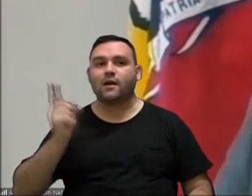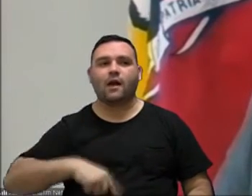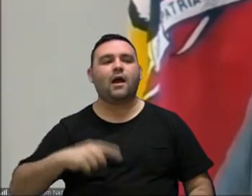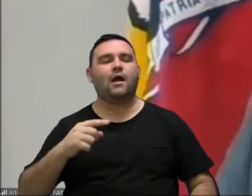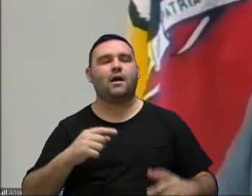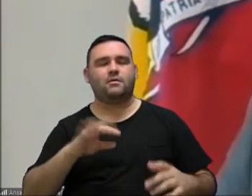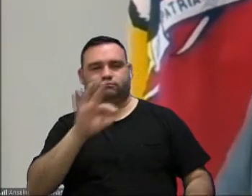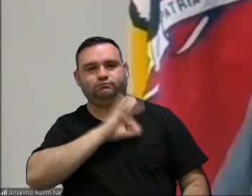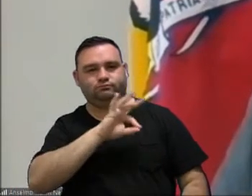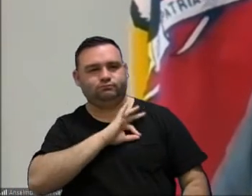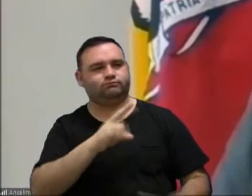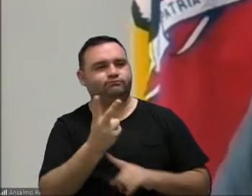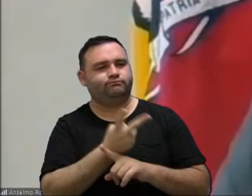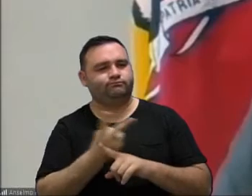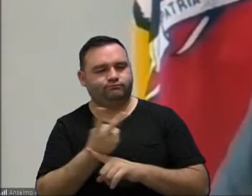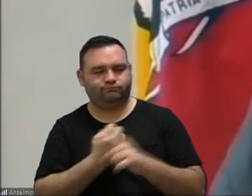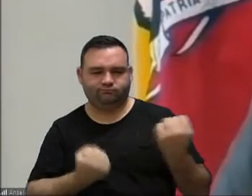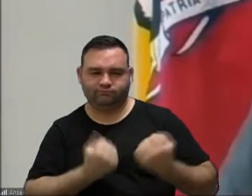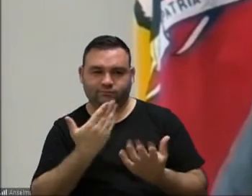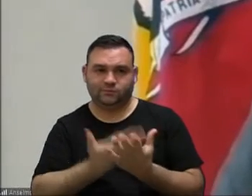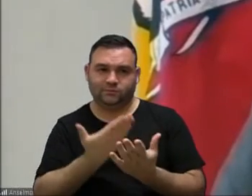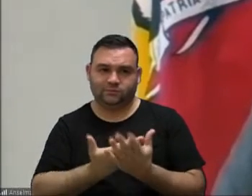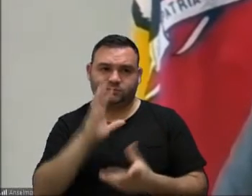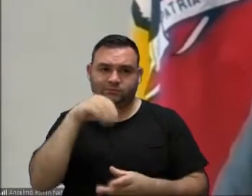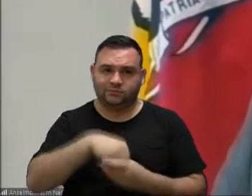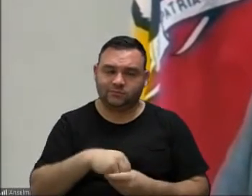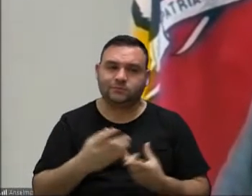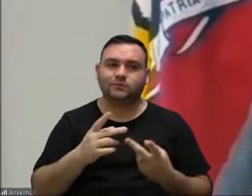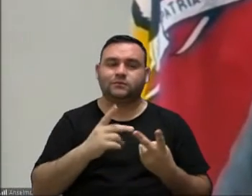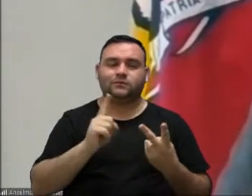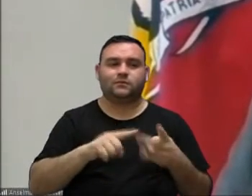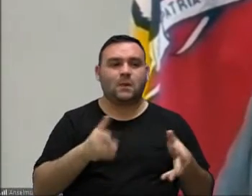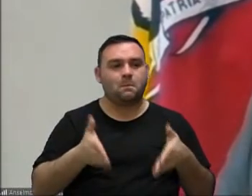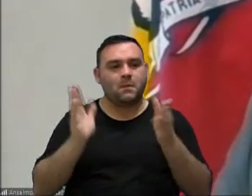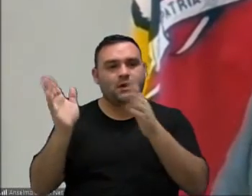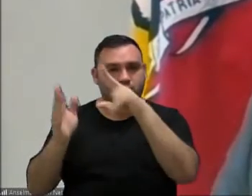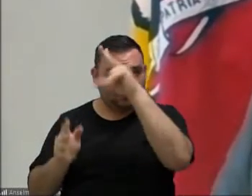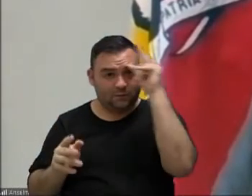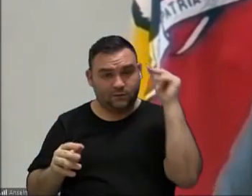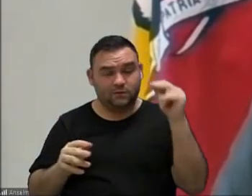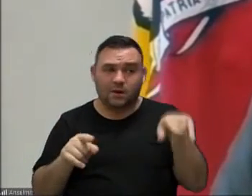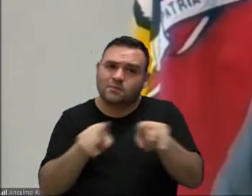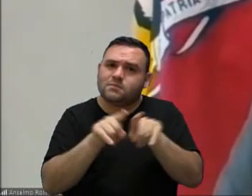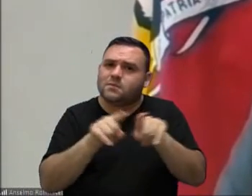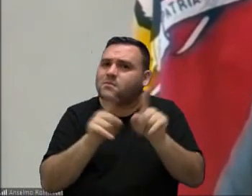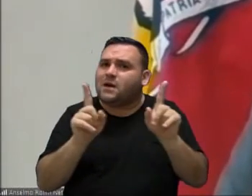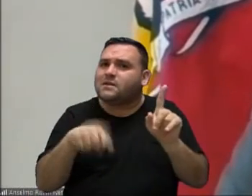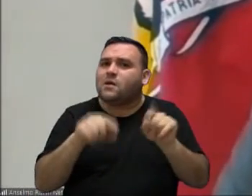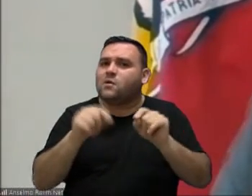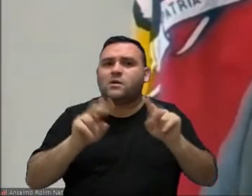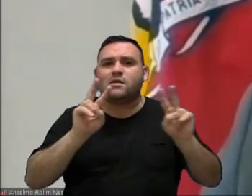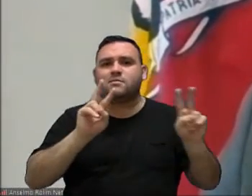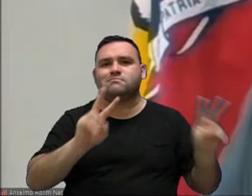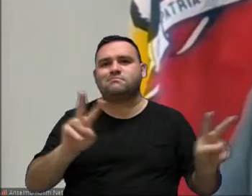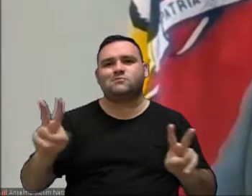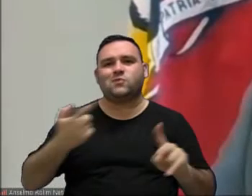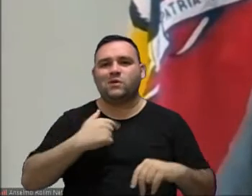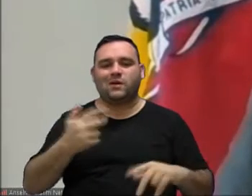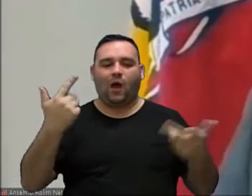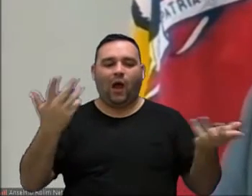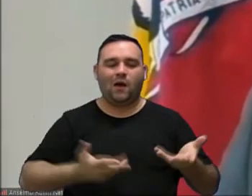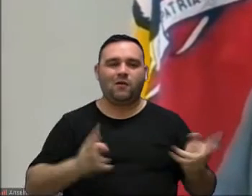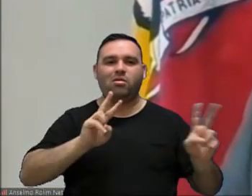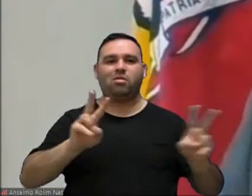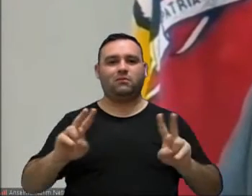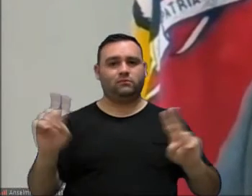ronda da guarda municipal nas escolas municipais nos próprios públicos mas isso é matéria de campanha eu não vou usar esse espaço